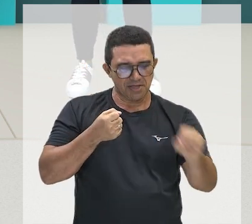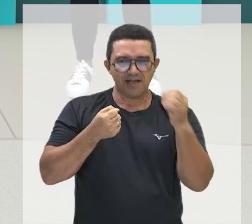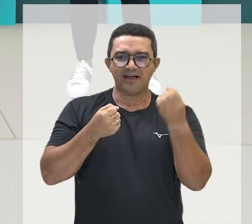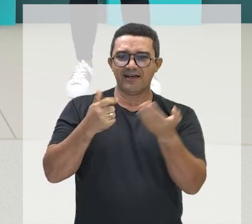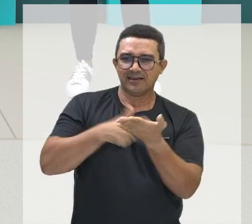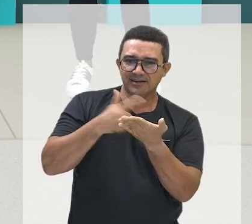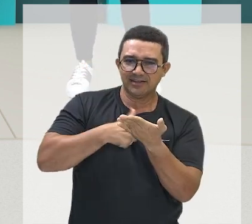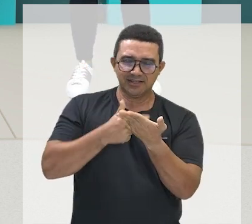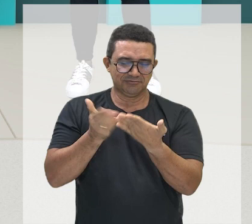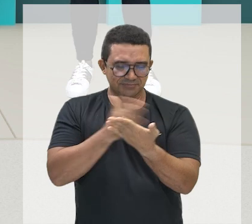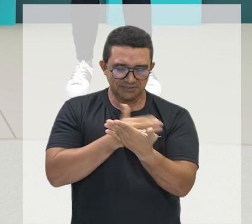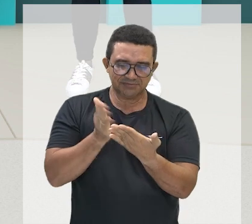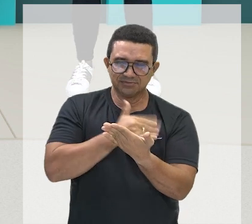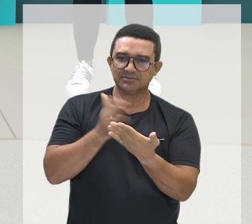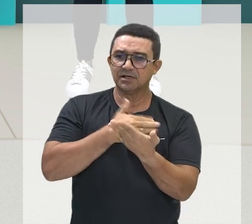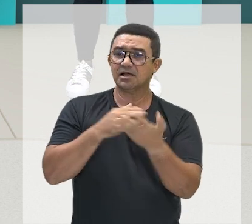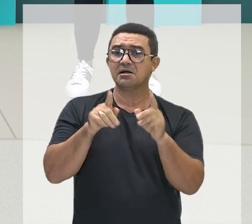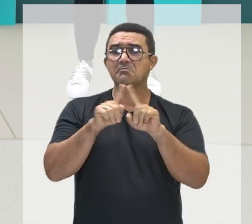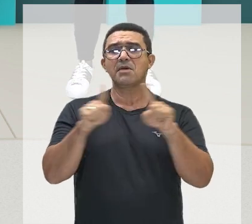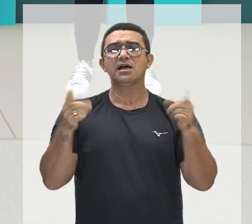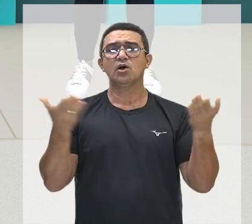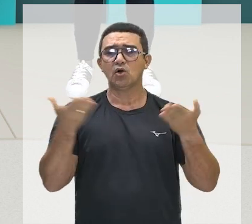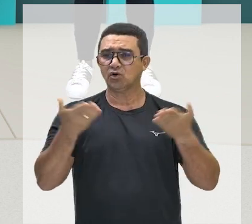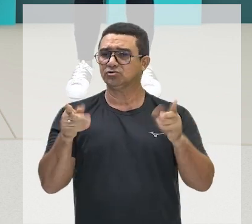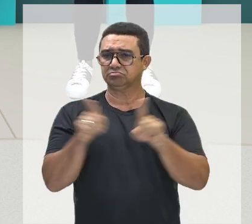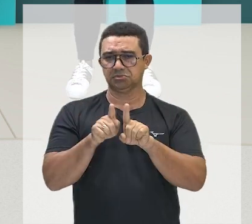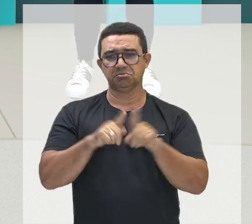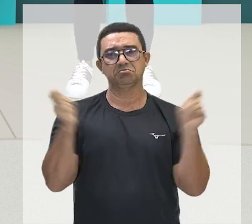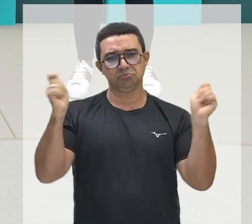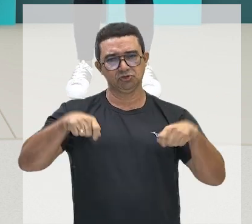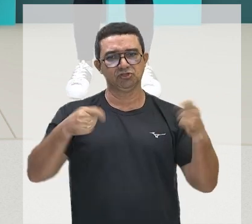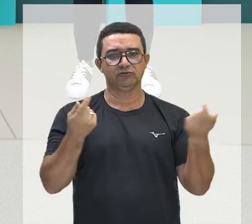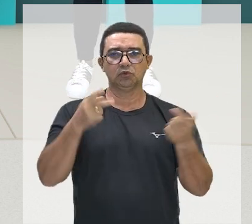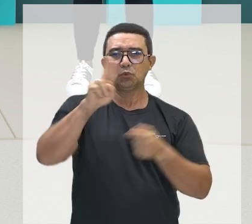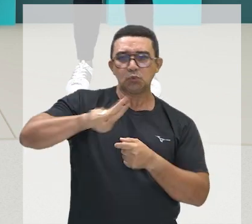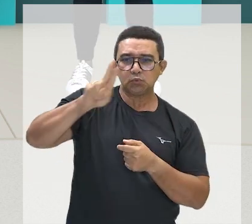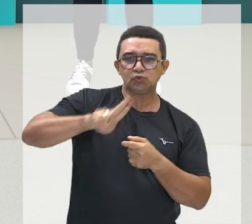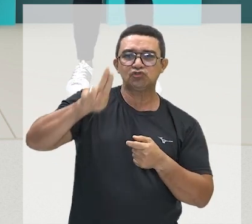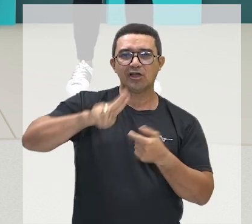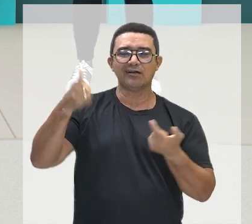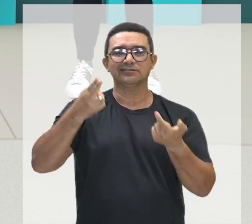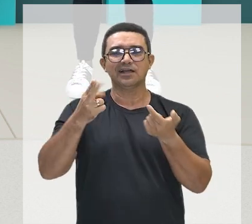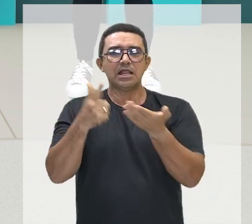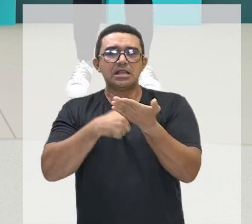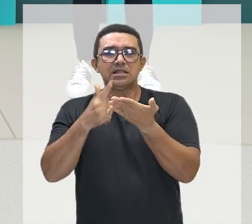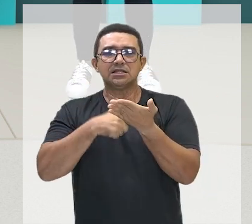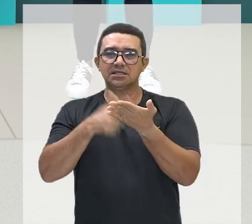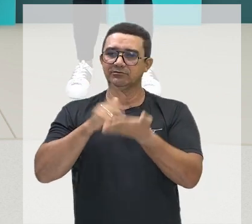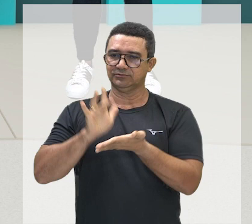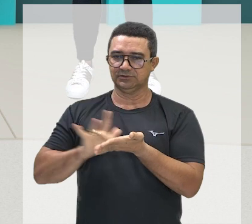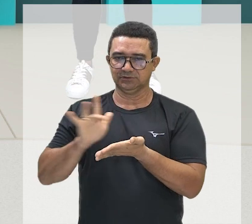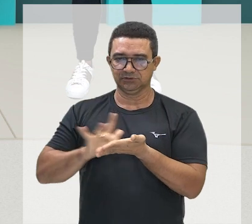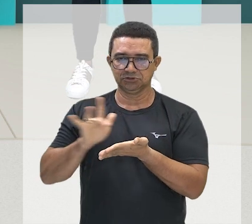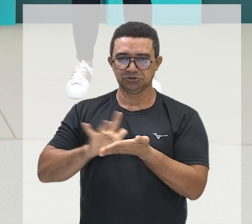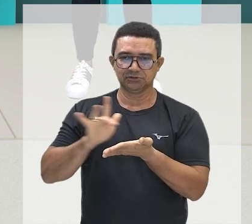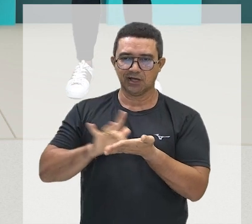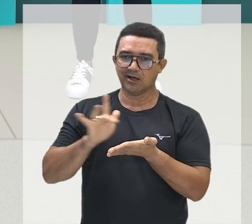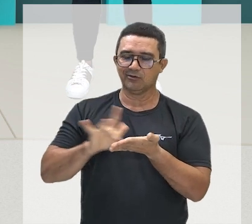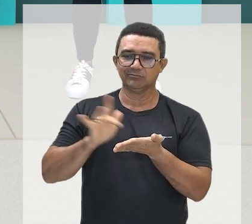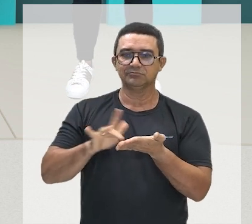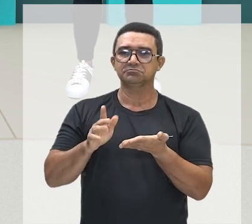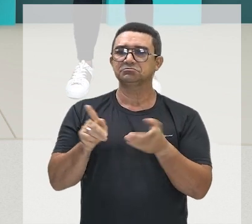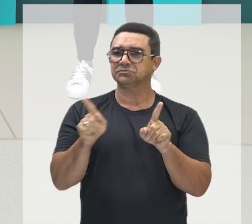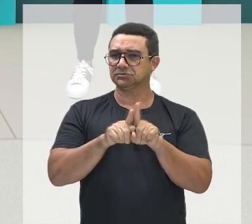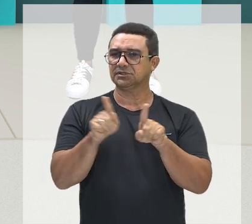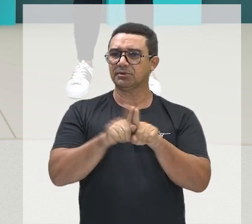livros digitais. Então, nós temos aí a versão estendida de livros disponíveis no formato